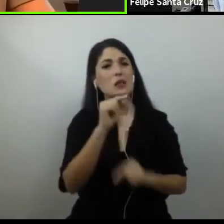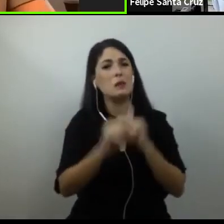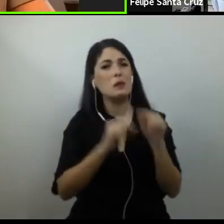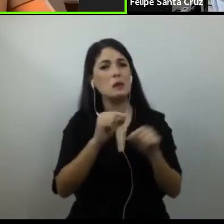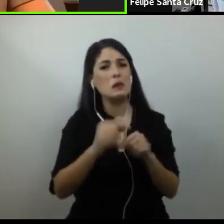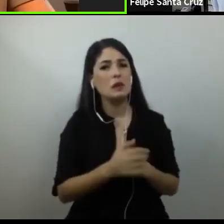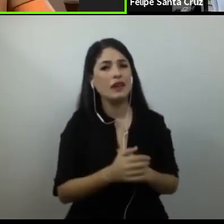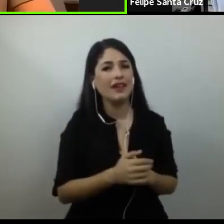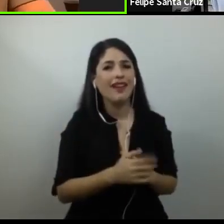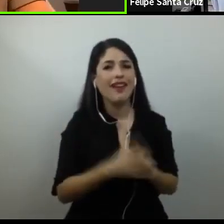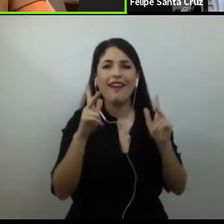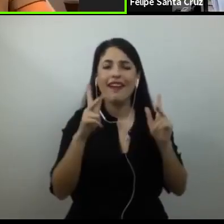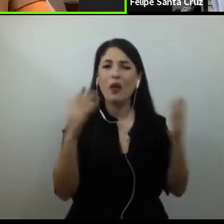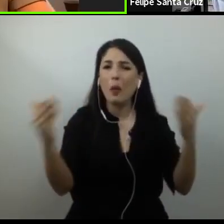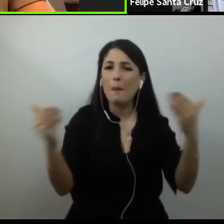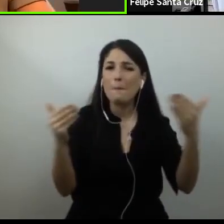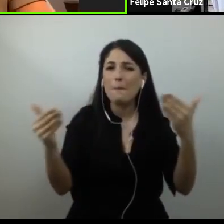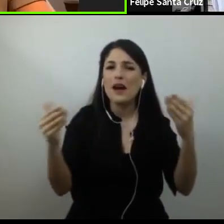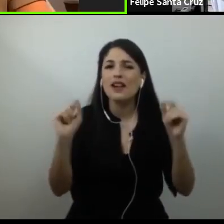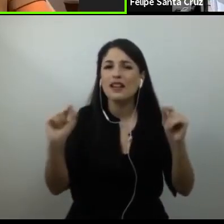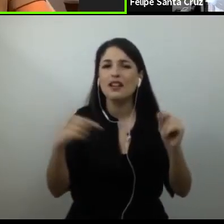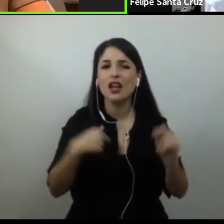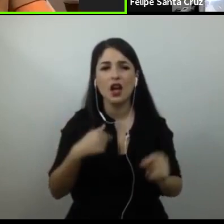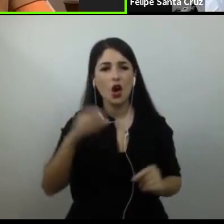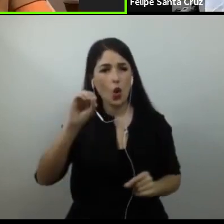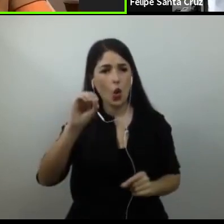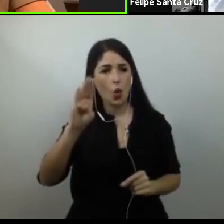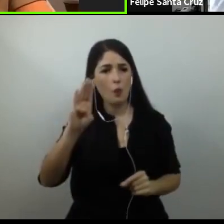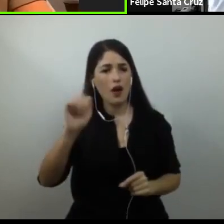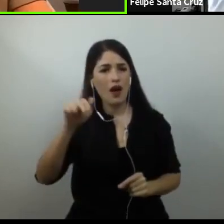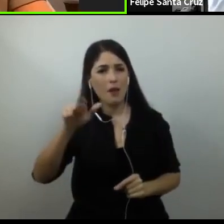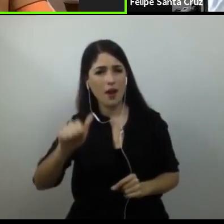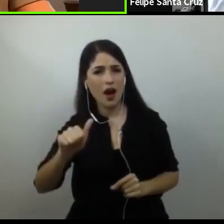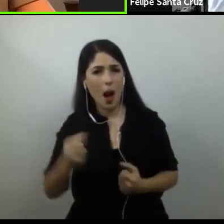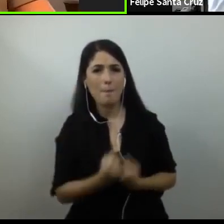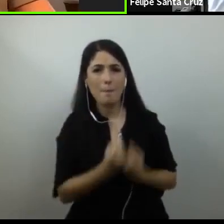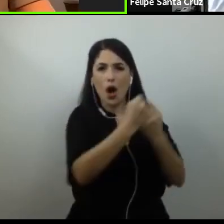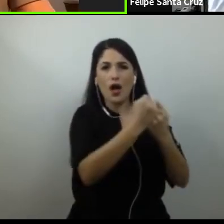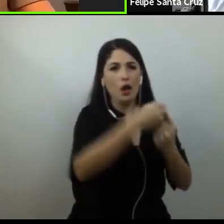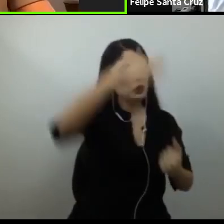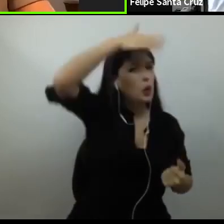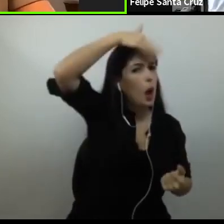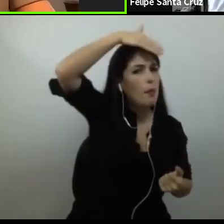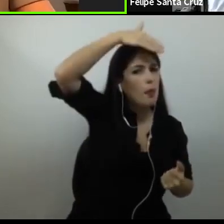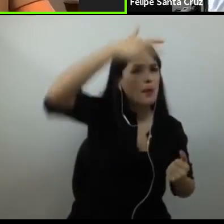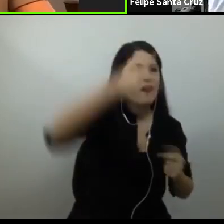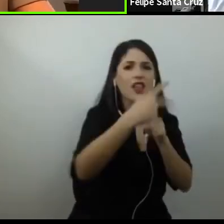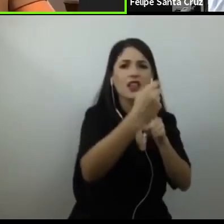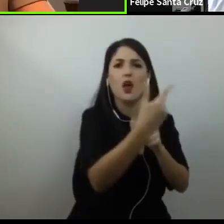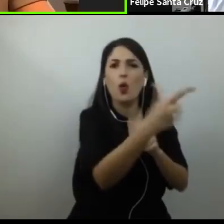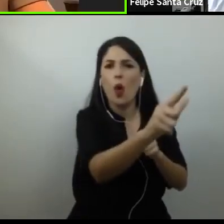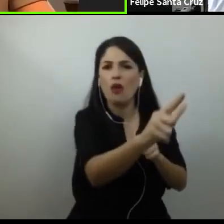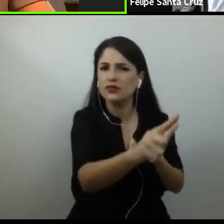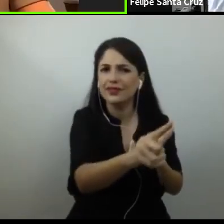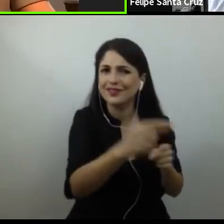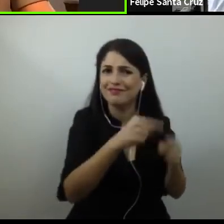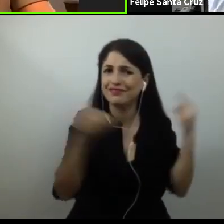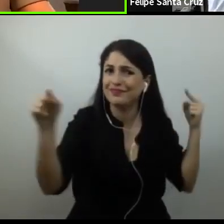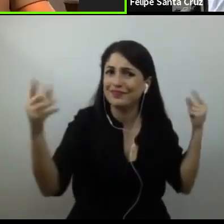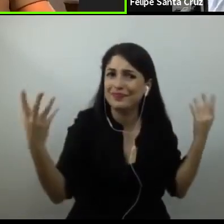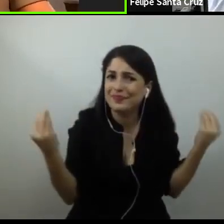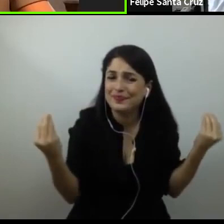Bernie Sanders, que é exatamente o que aconteceu no Brasil. Obviamente que eu fico até feliz que a direita